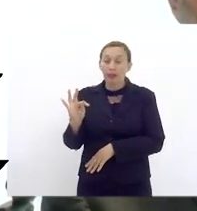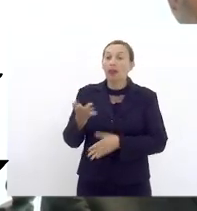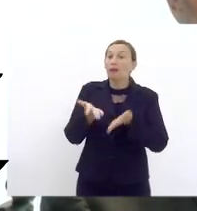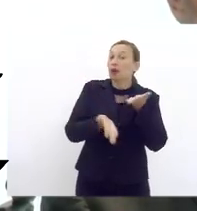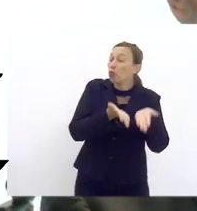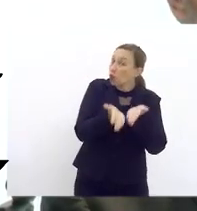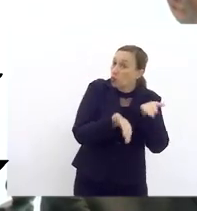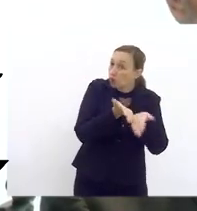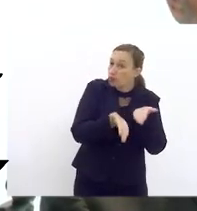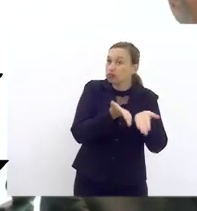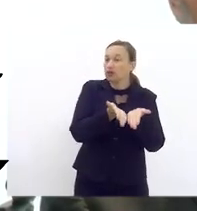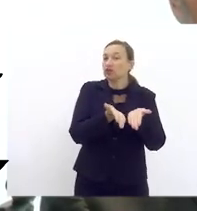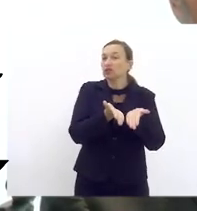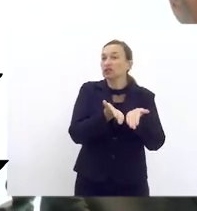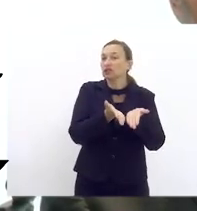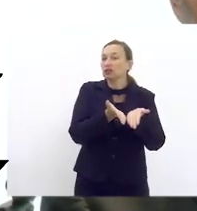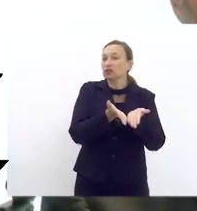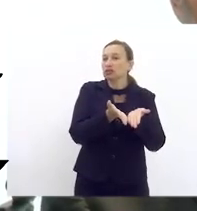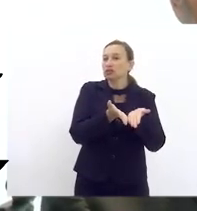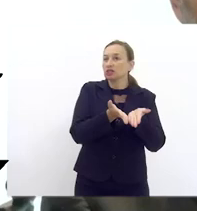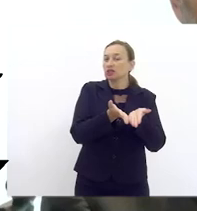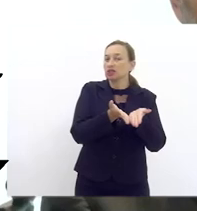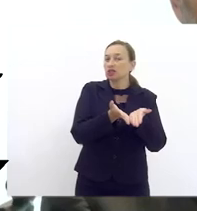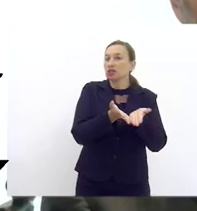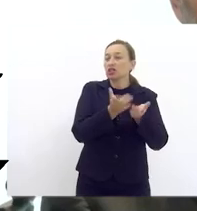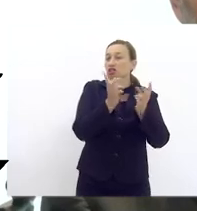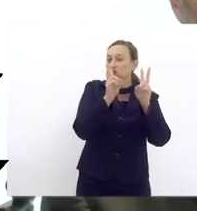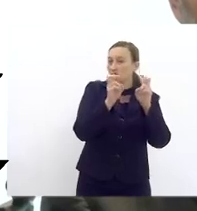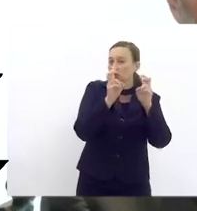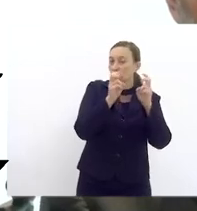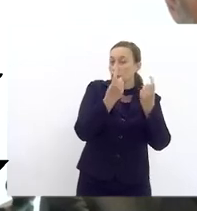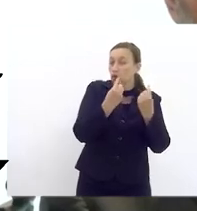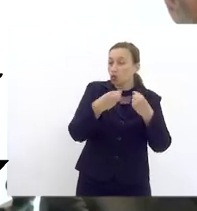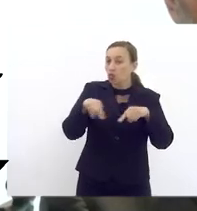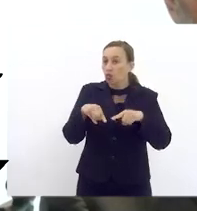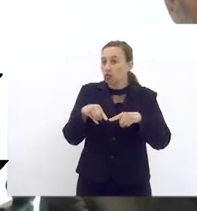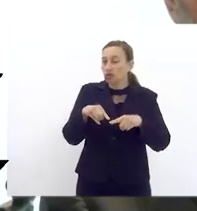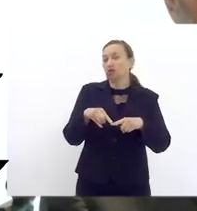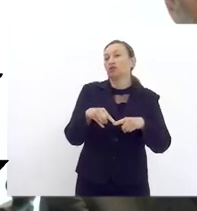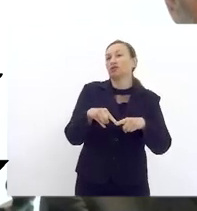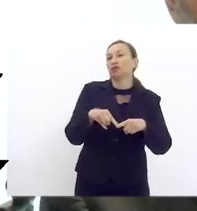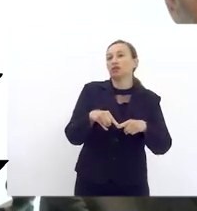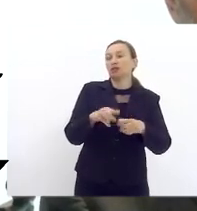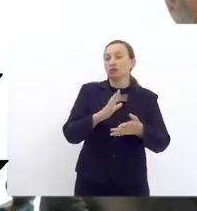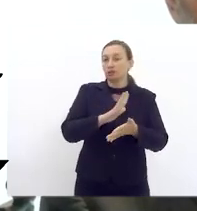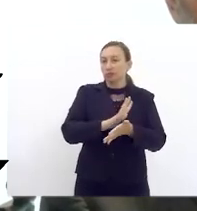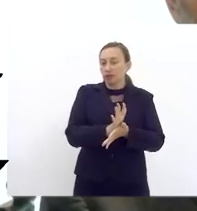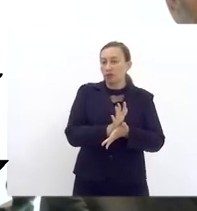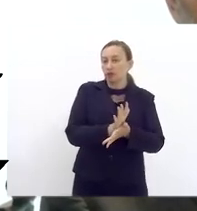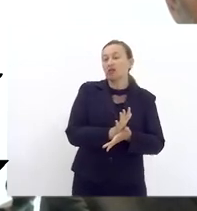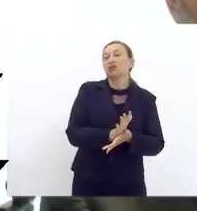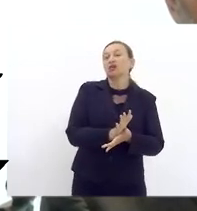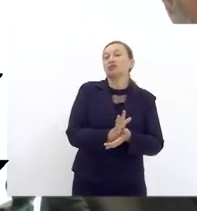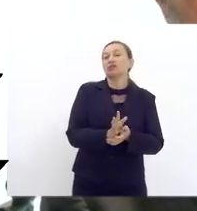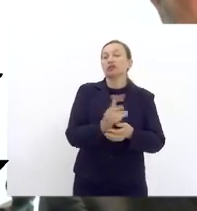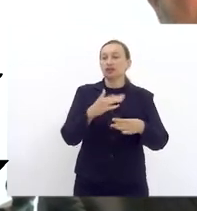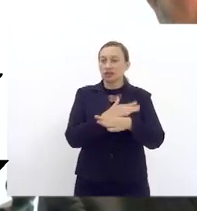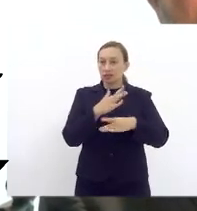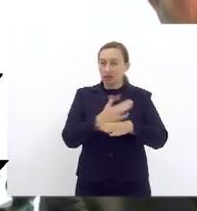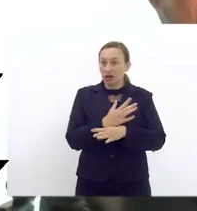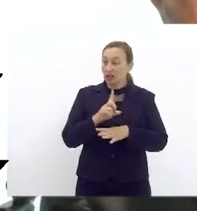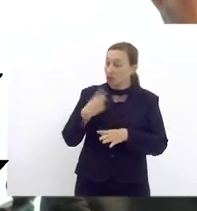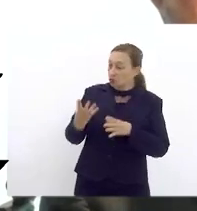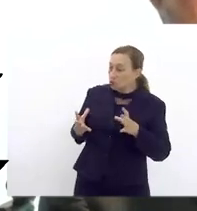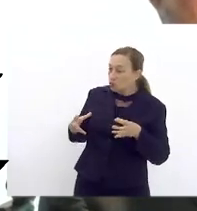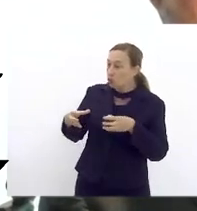cuidar de medidas antirracistas naquela cidade fica aqui a indicação E aí a nossa comissão se